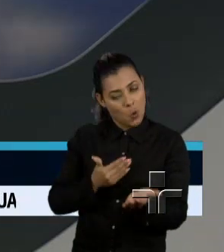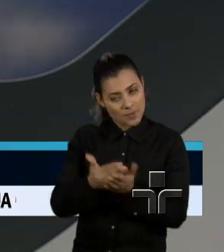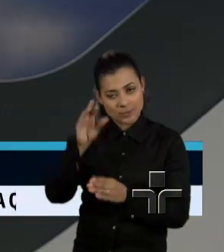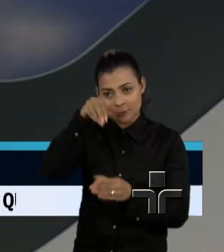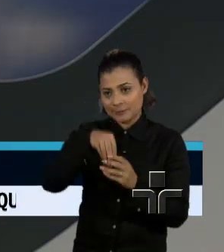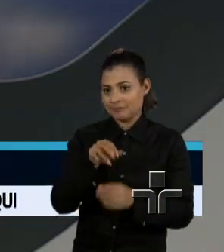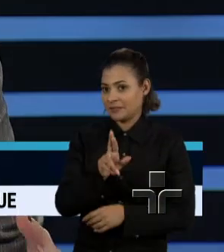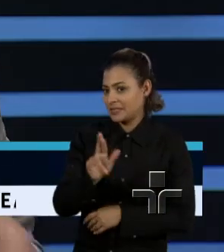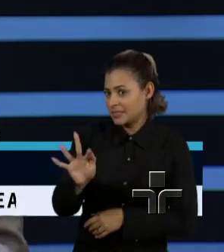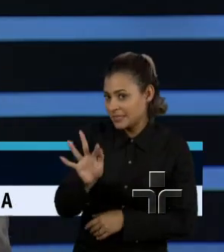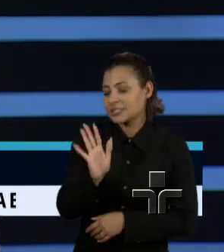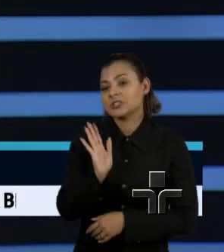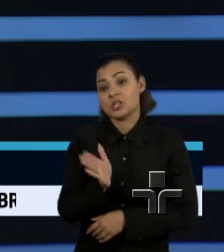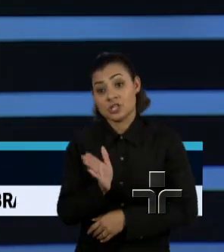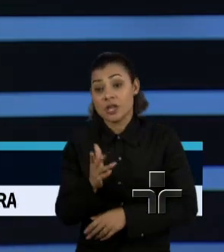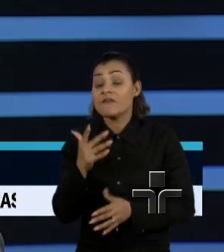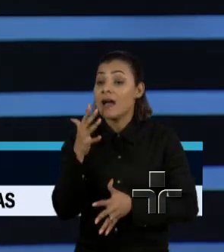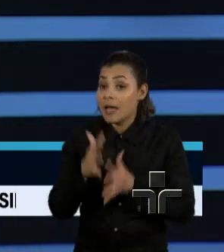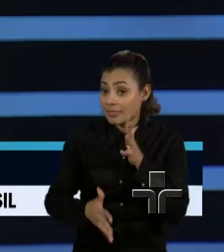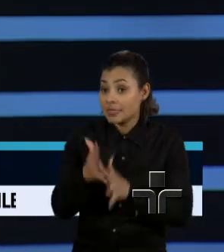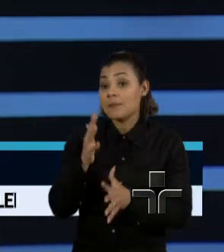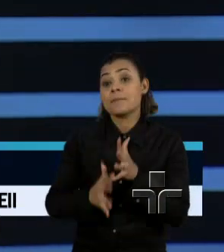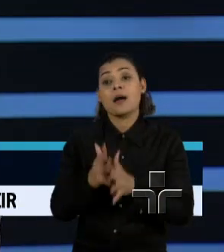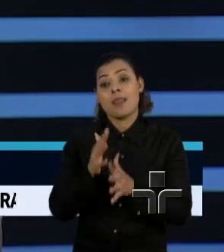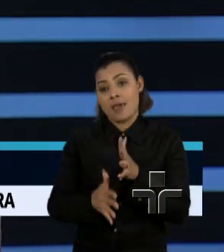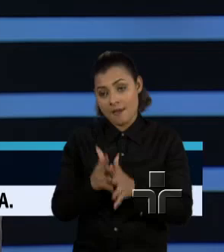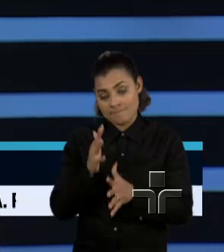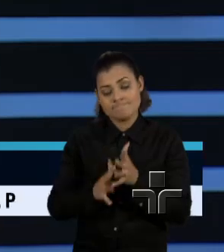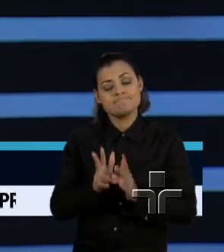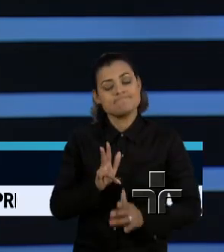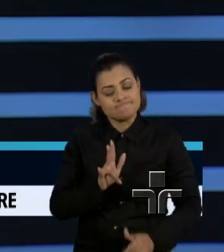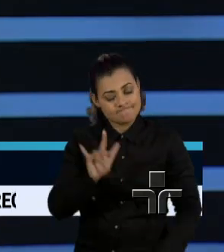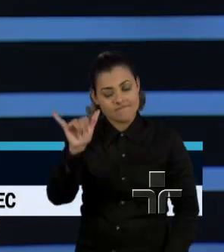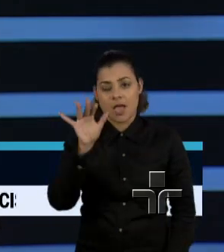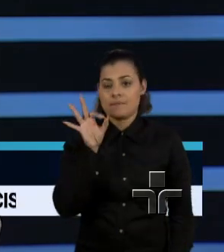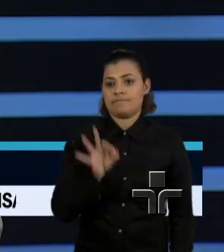da Receita, que vai atrapalhar muito o andamento